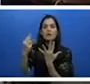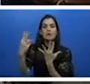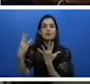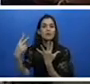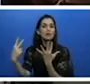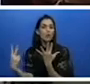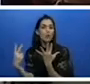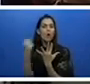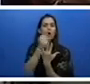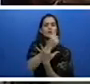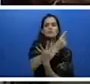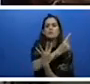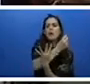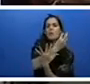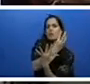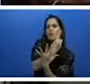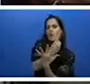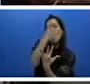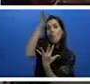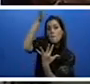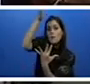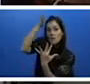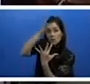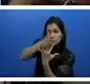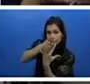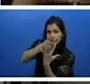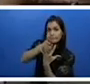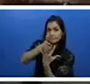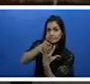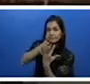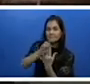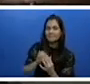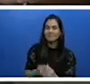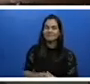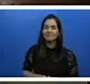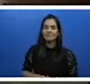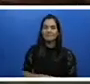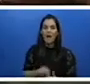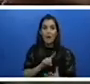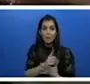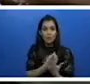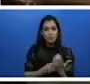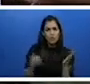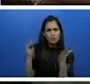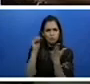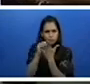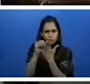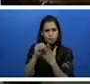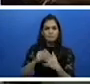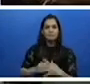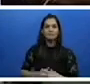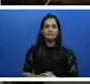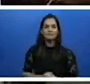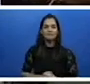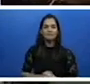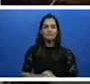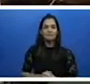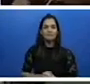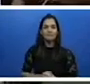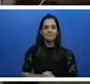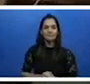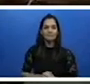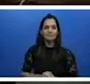dois números. Olha lá, Simone, lá, ó. Marca aí na apostila de vocês, tá? Está entre o